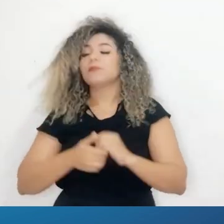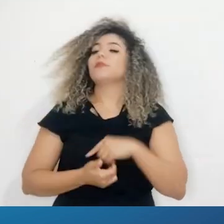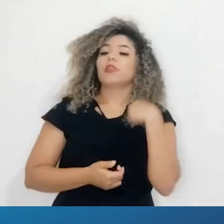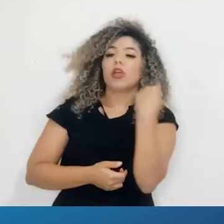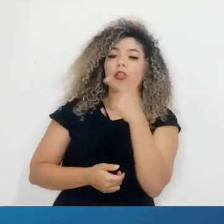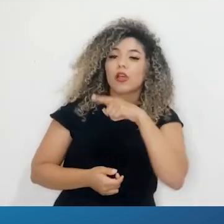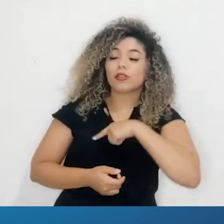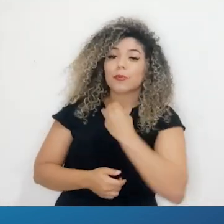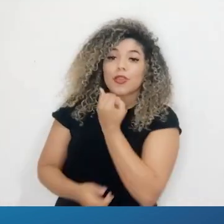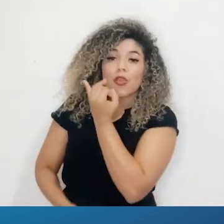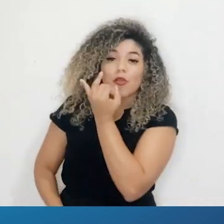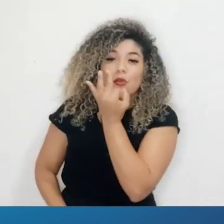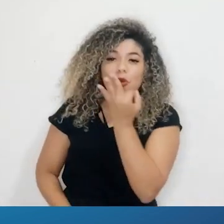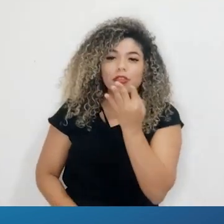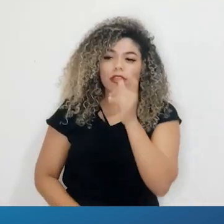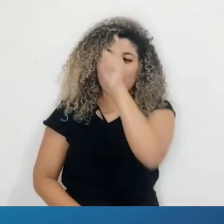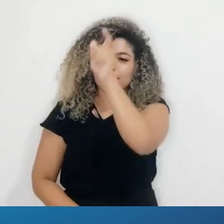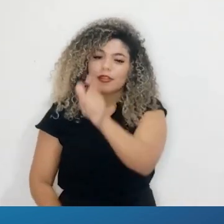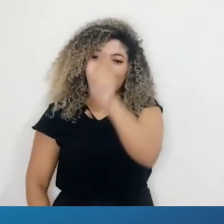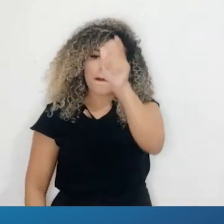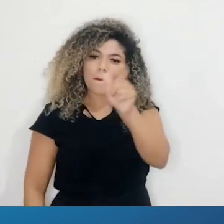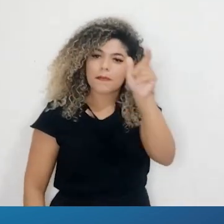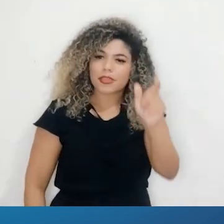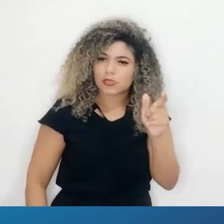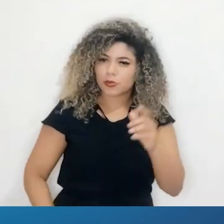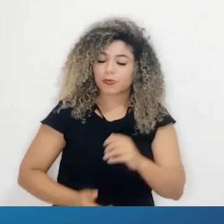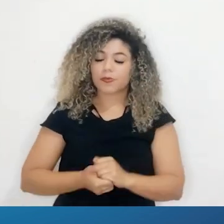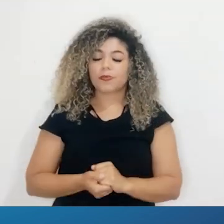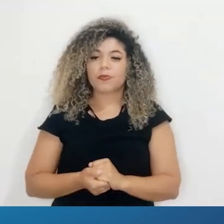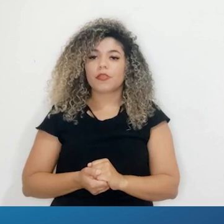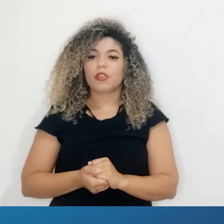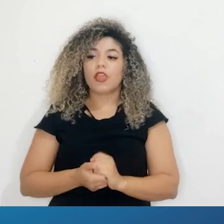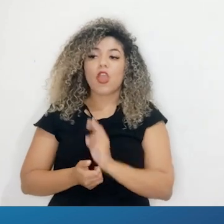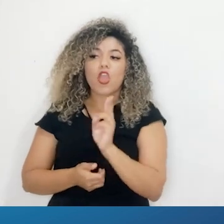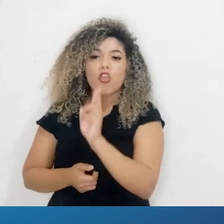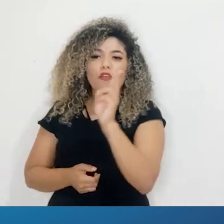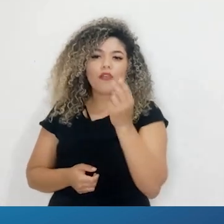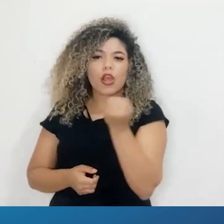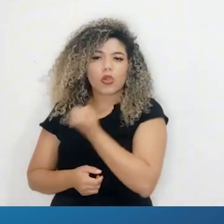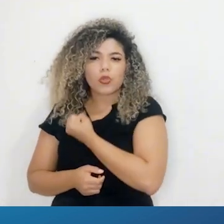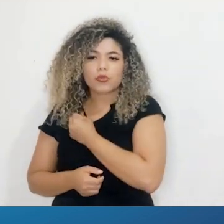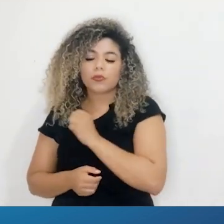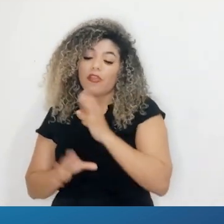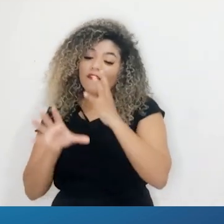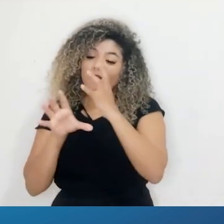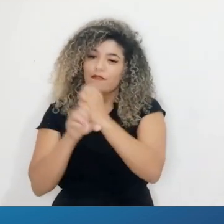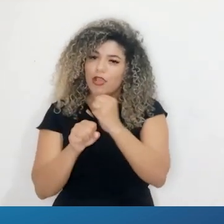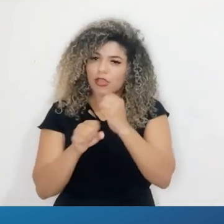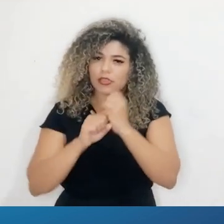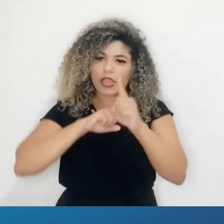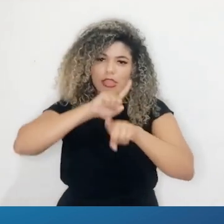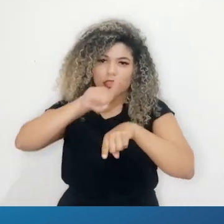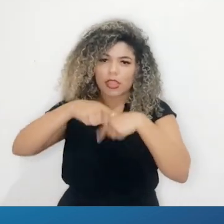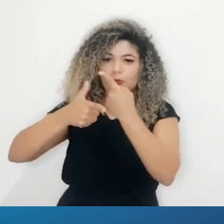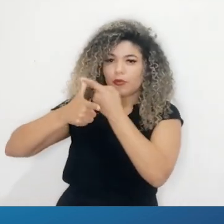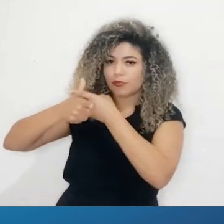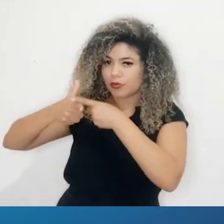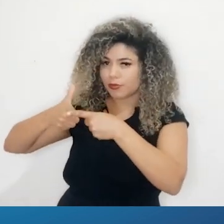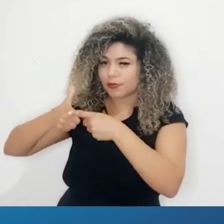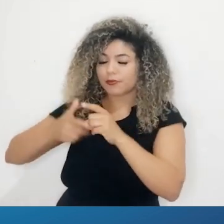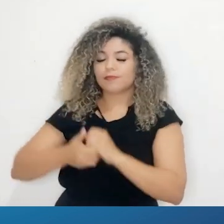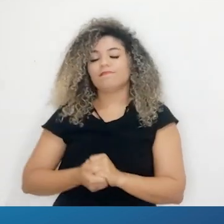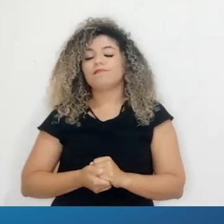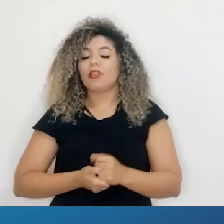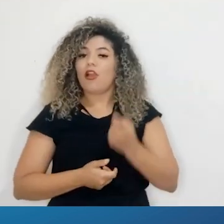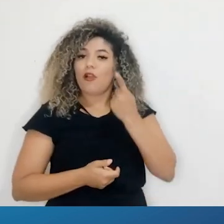nós temos a quantidade de pessoas que vão participar e os seus valores efetuaremos uma soma e depois vamos dividir é o que